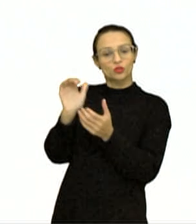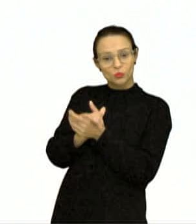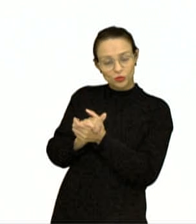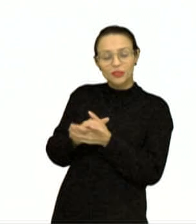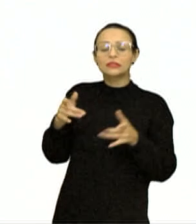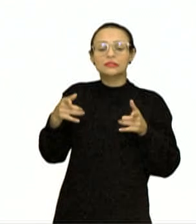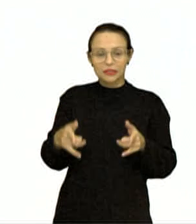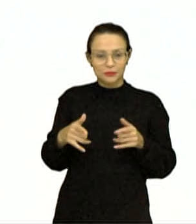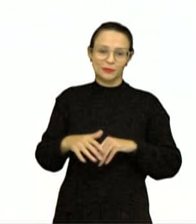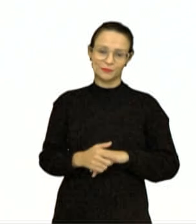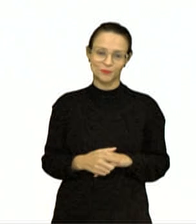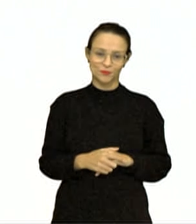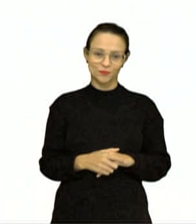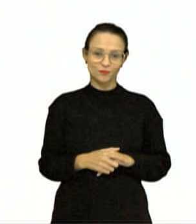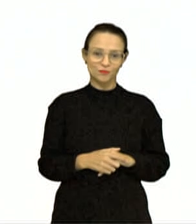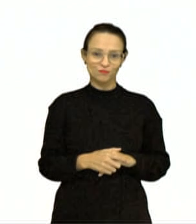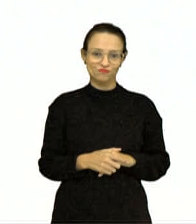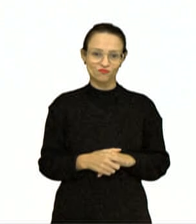cama.